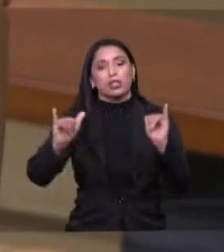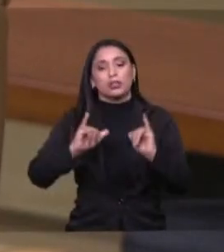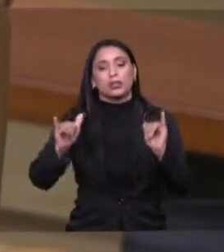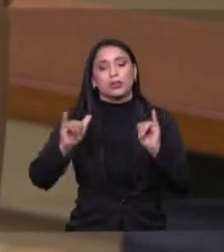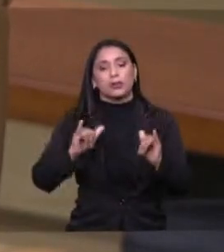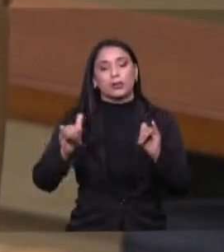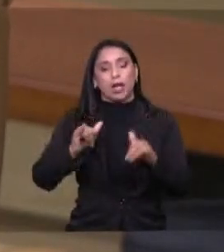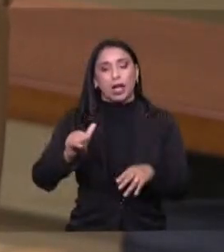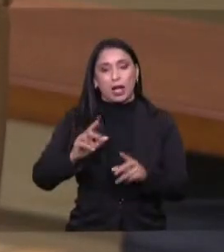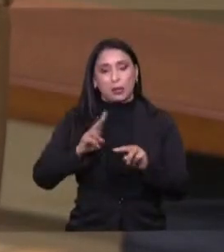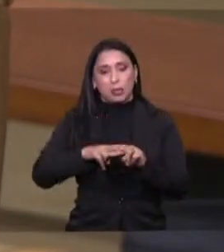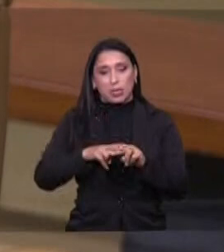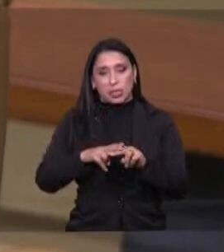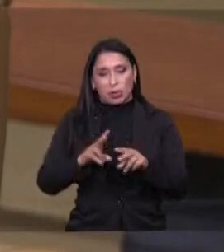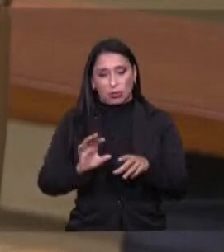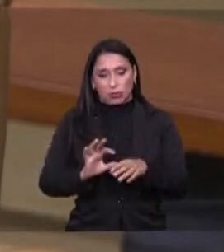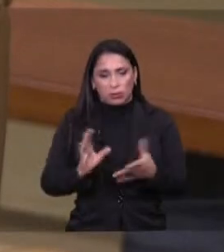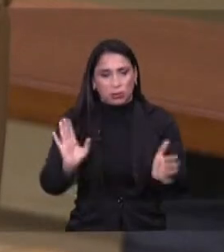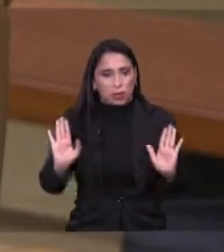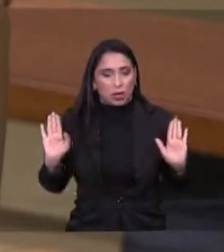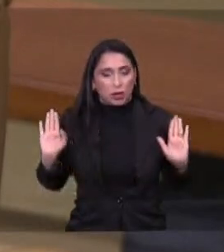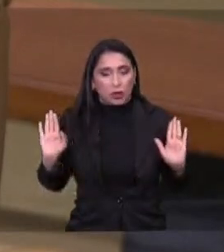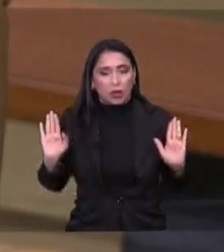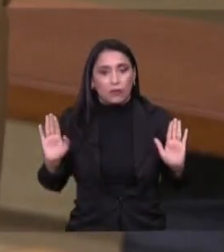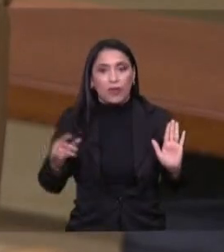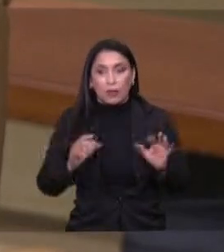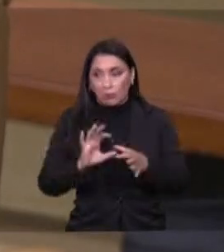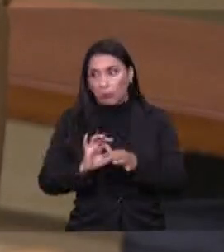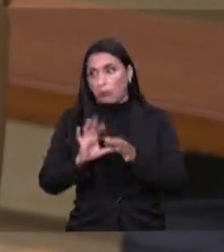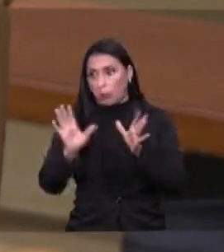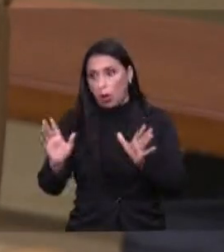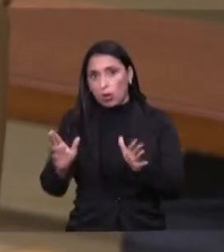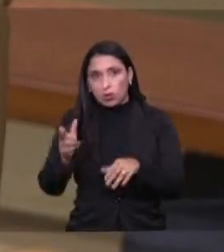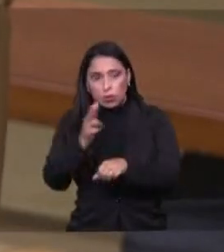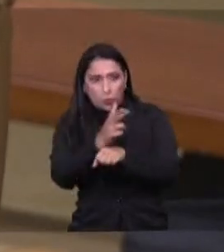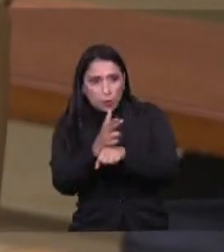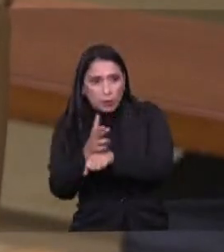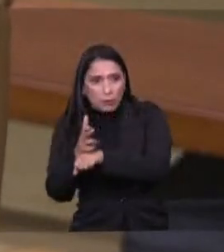releasing, vai permitir imagens,